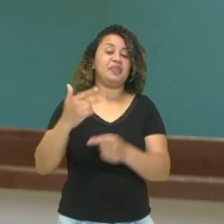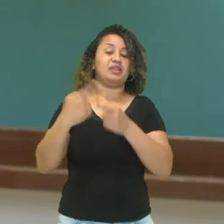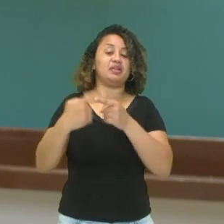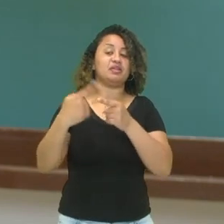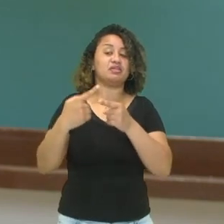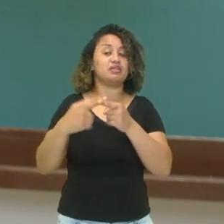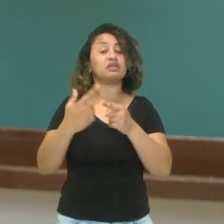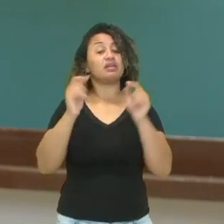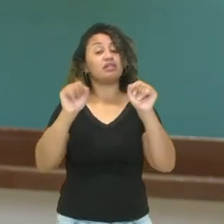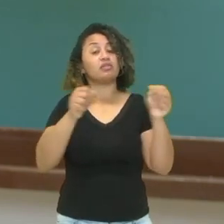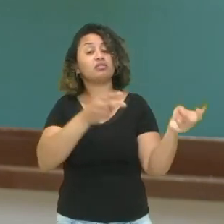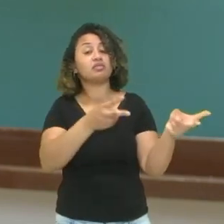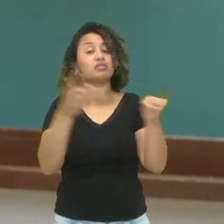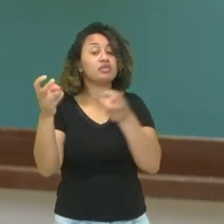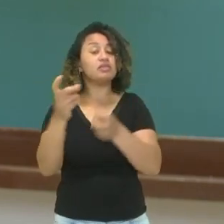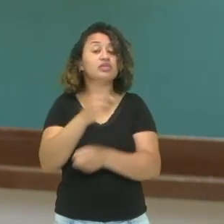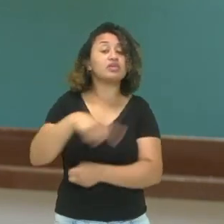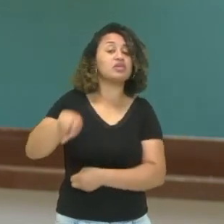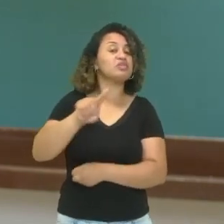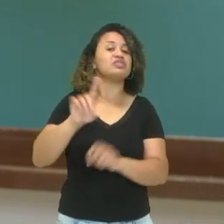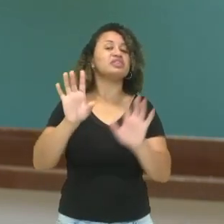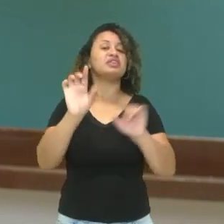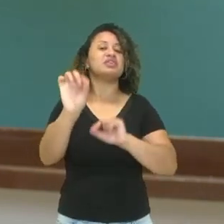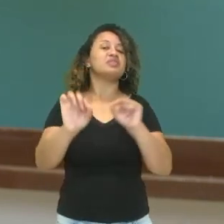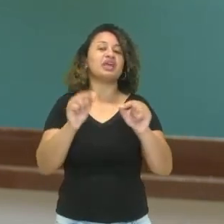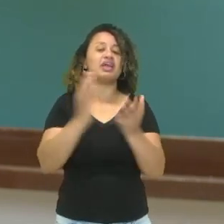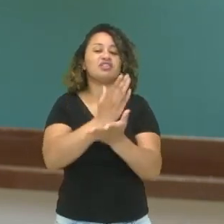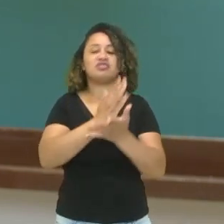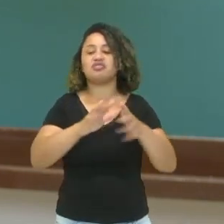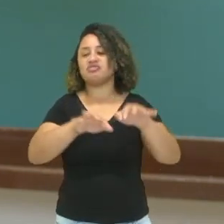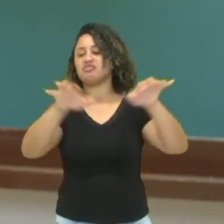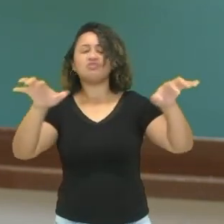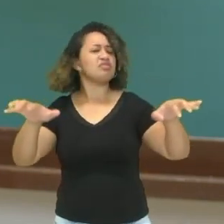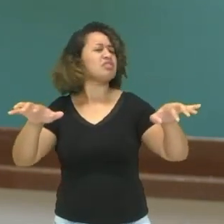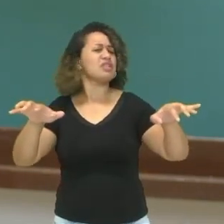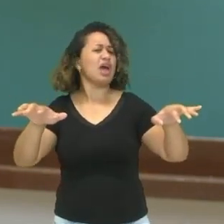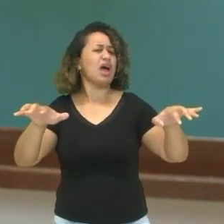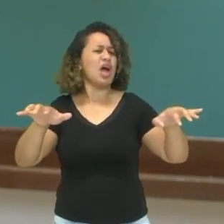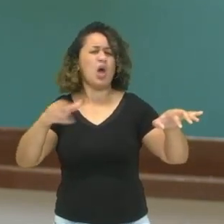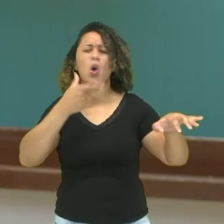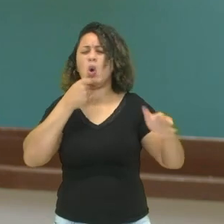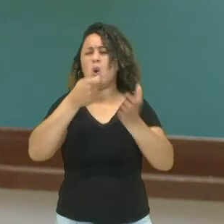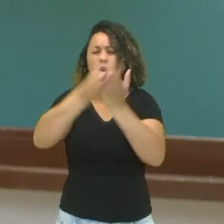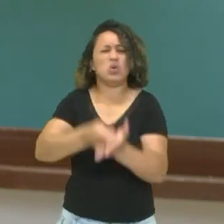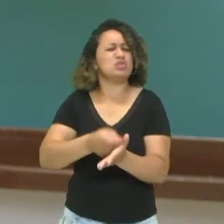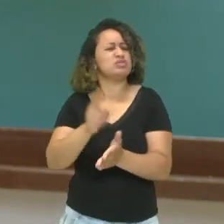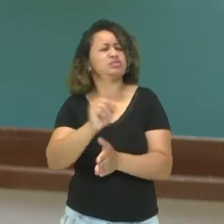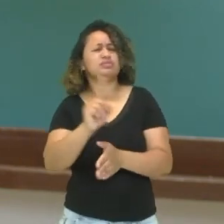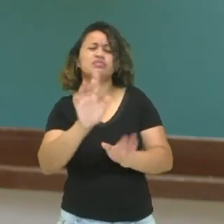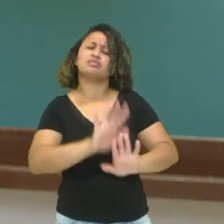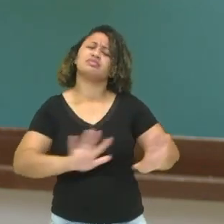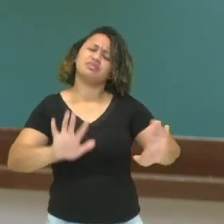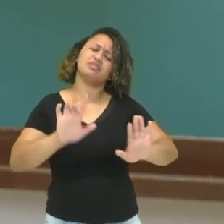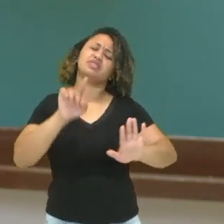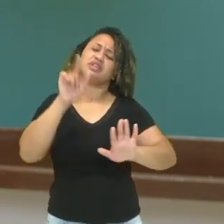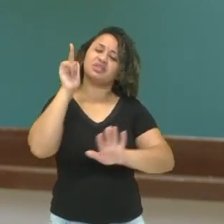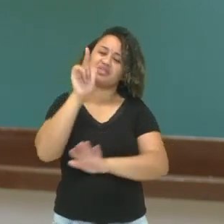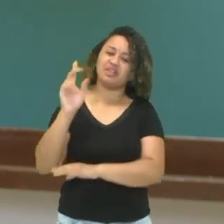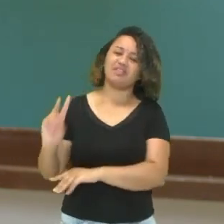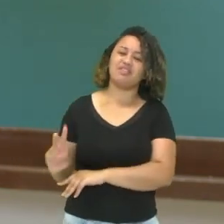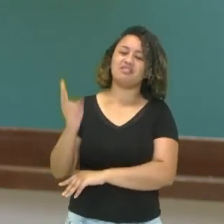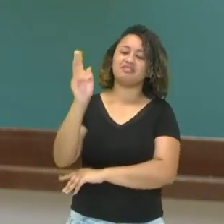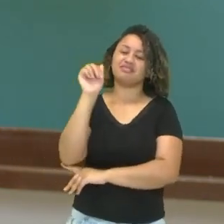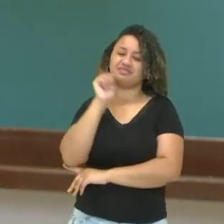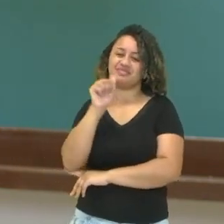já dá para perceber o quanto vocês não têm essa divisão, são menos machistas, enfim, vocês já conseguem valorizar a mulher.